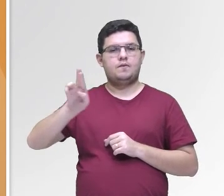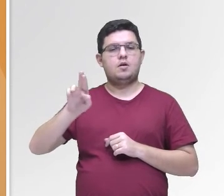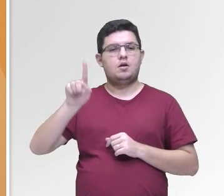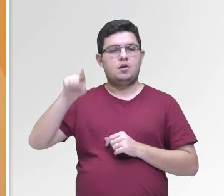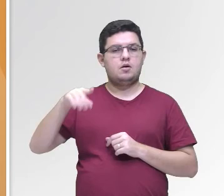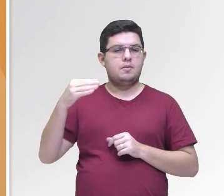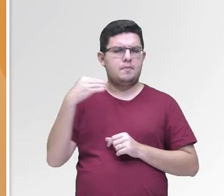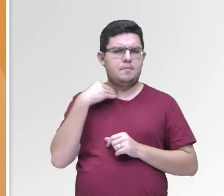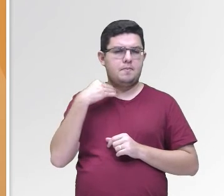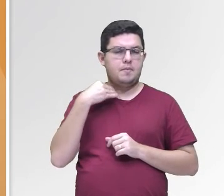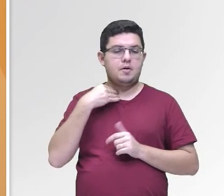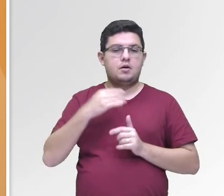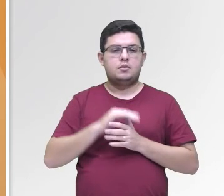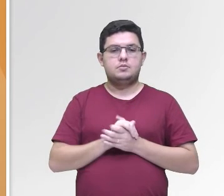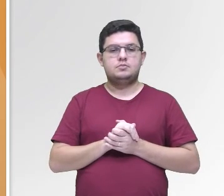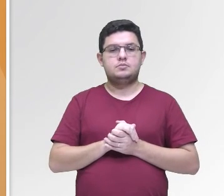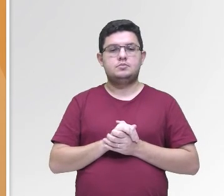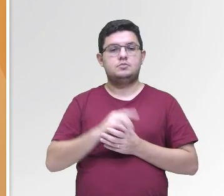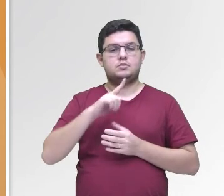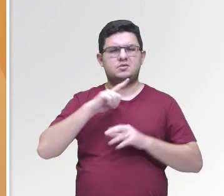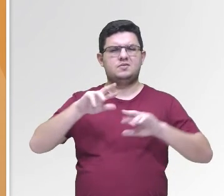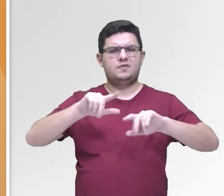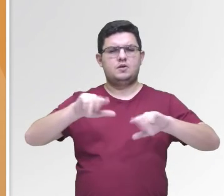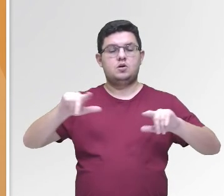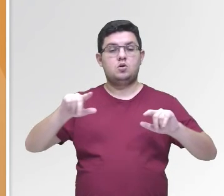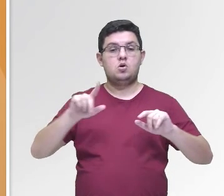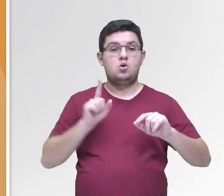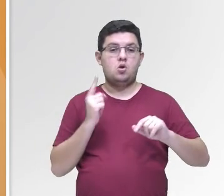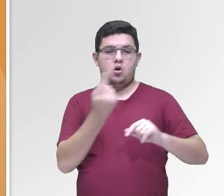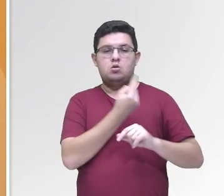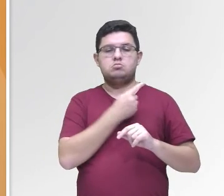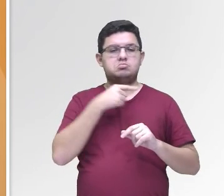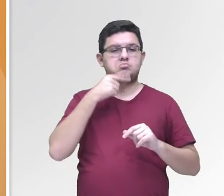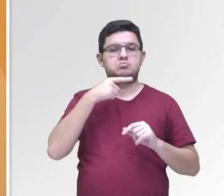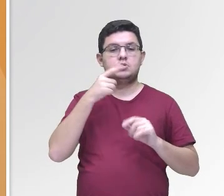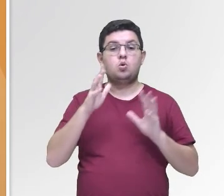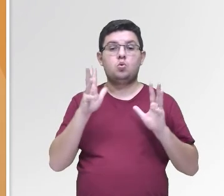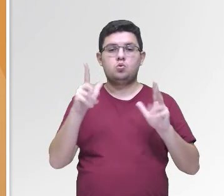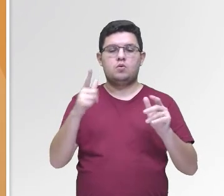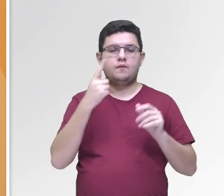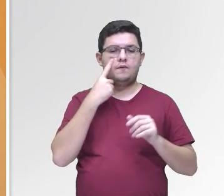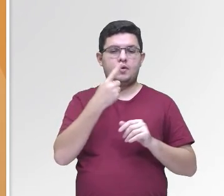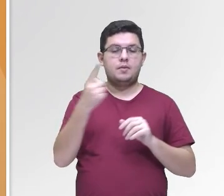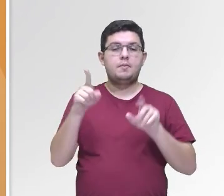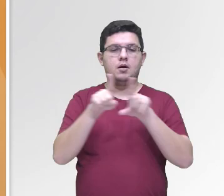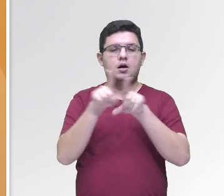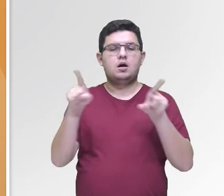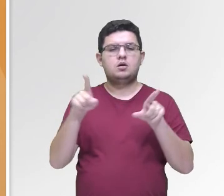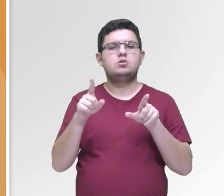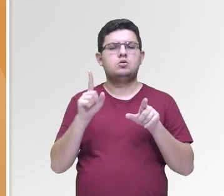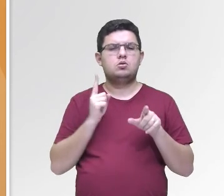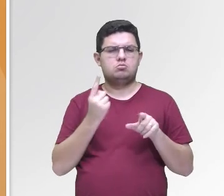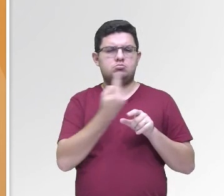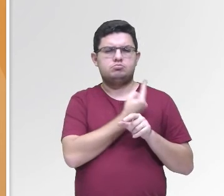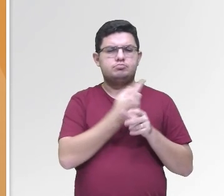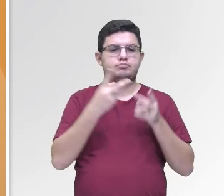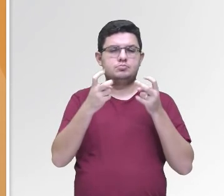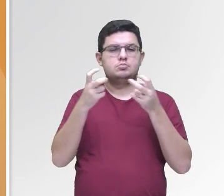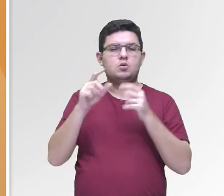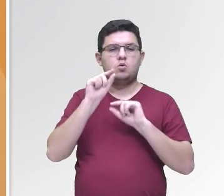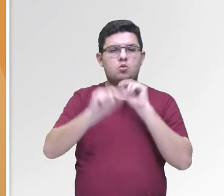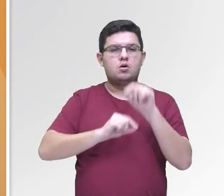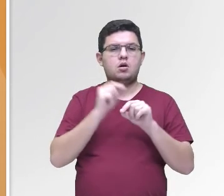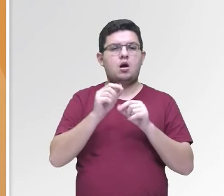Então aqui nós temos, claro, a gente não consegue verificar aí todos os países, mas a gente observa em